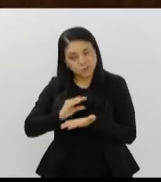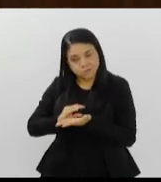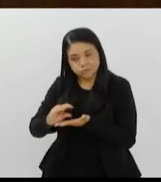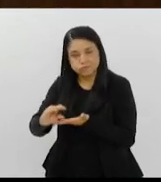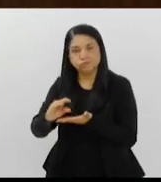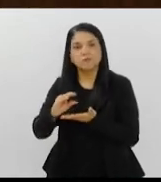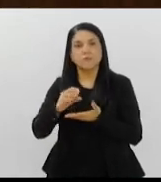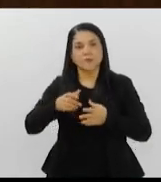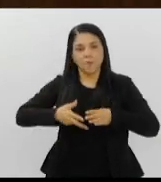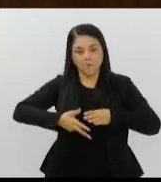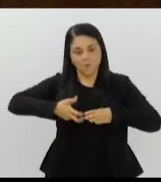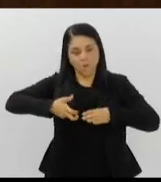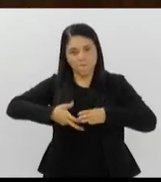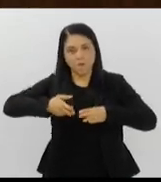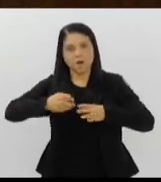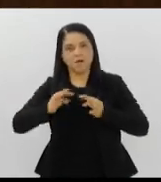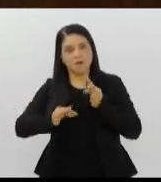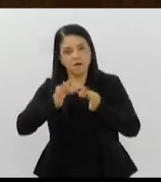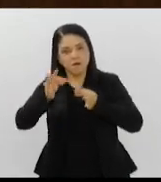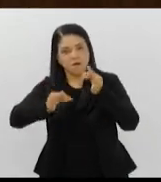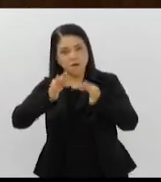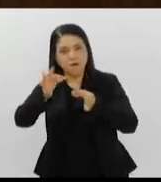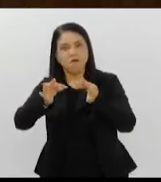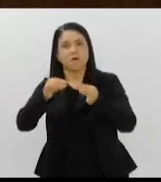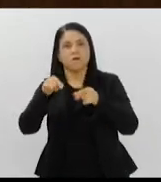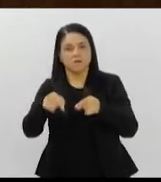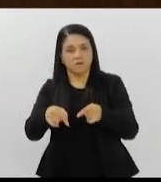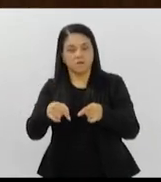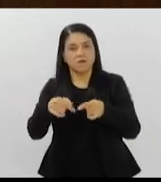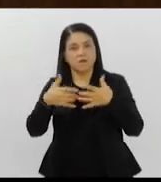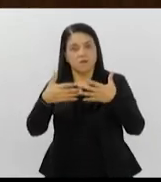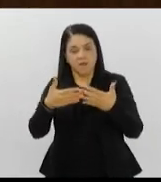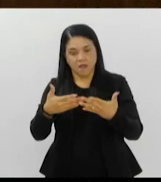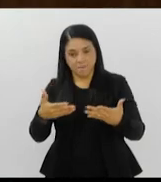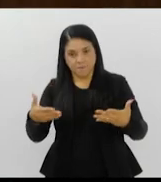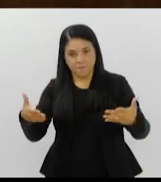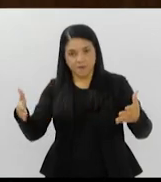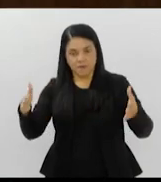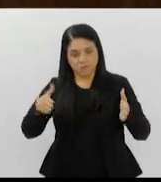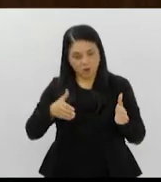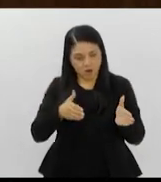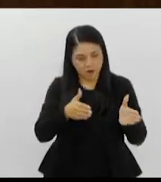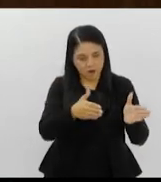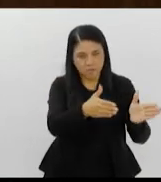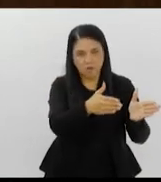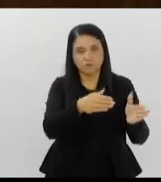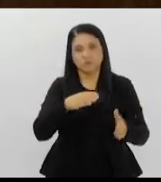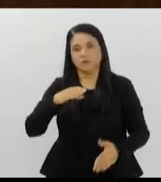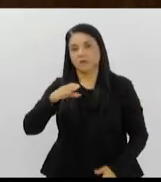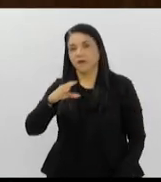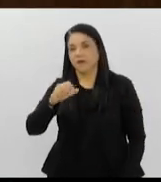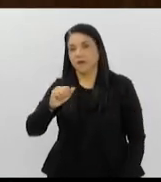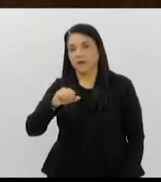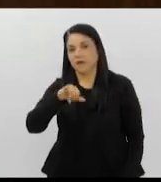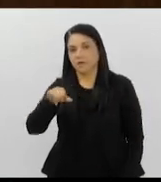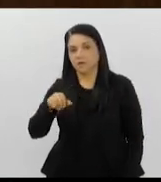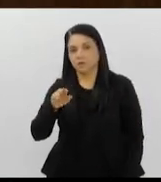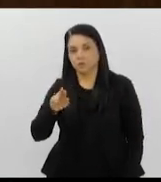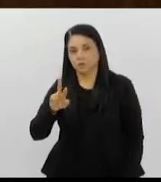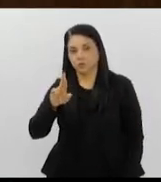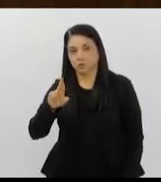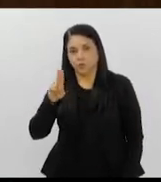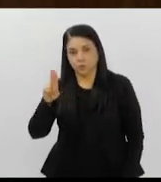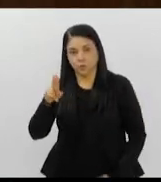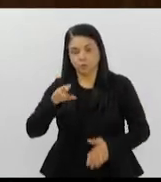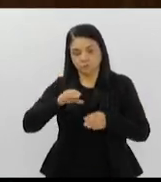o saneamento, dragar a lagoa, abrir o canal de Itajuru, dando mais circulação com o